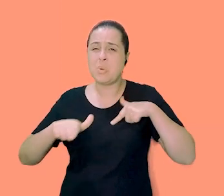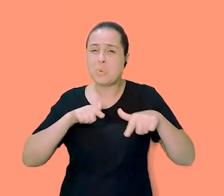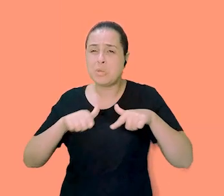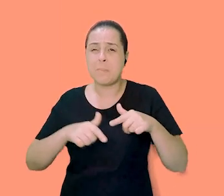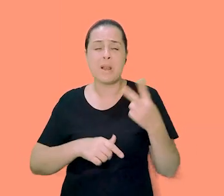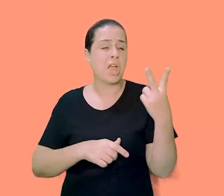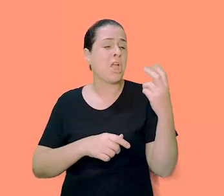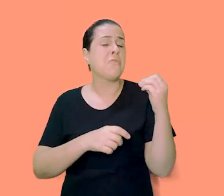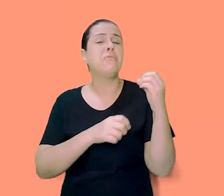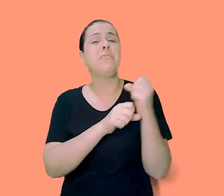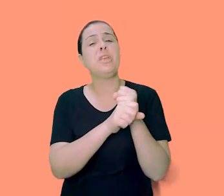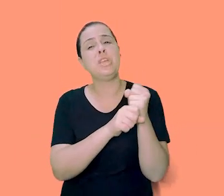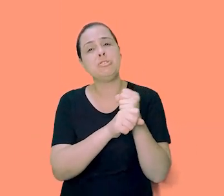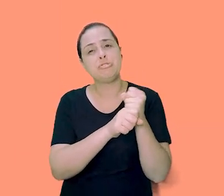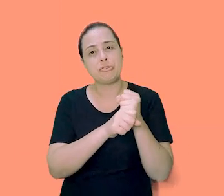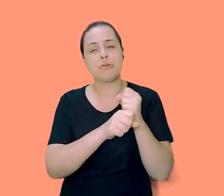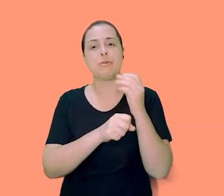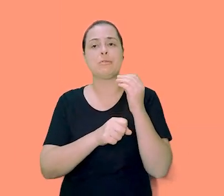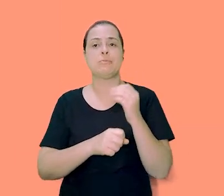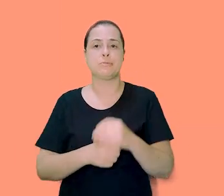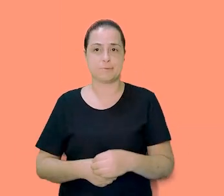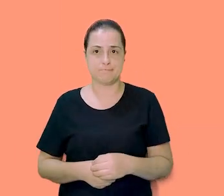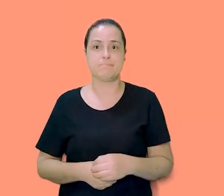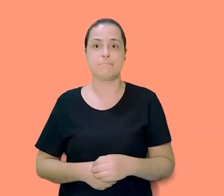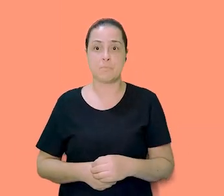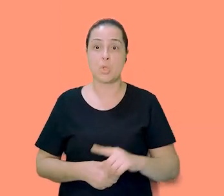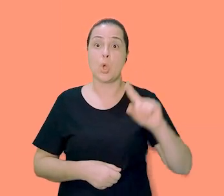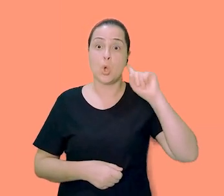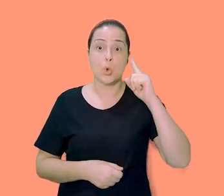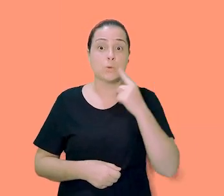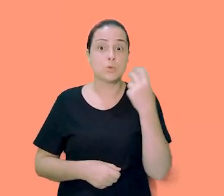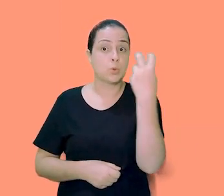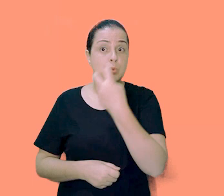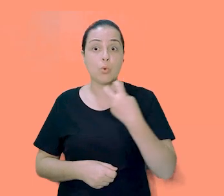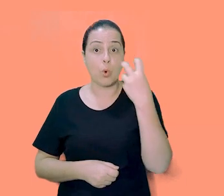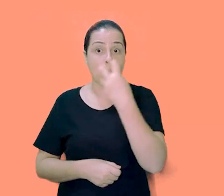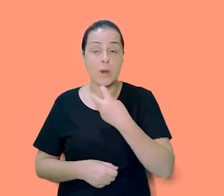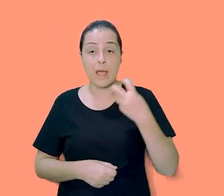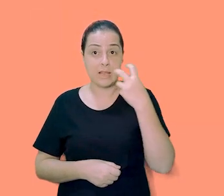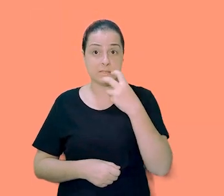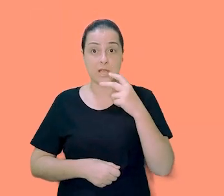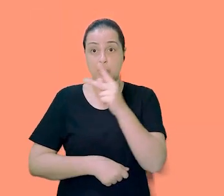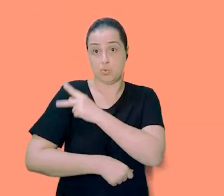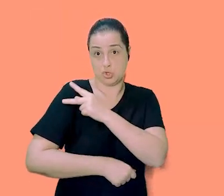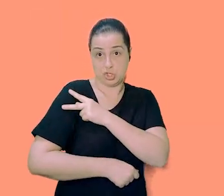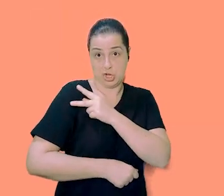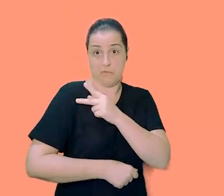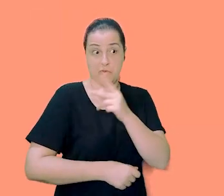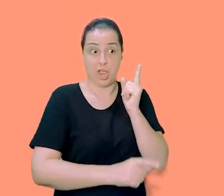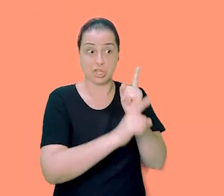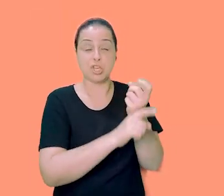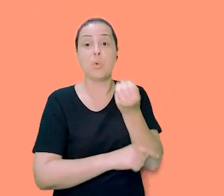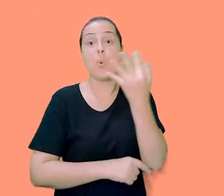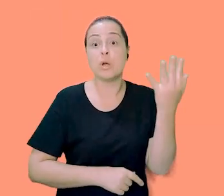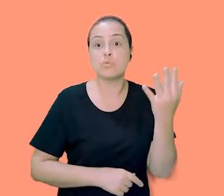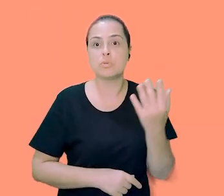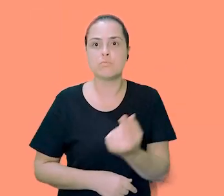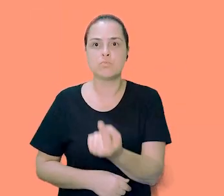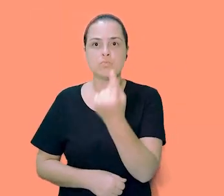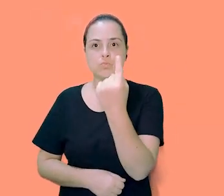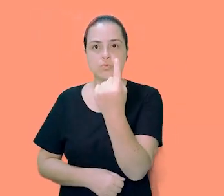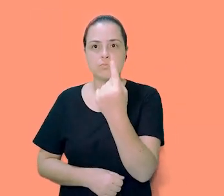mais de 20 anos no mercado de trabalho, e sabe quantos surdos generalizados eu encontrei em cargos de chefia?